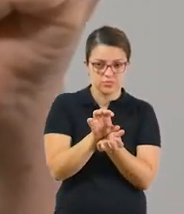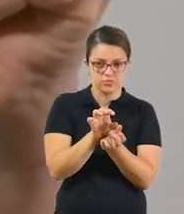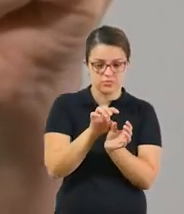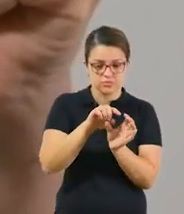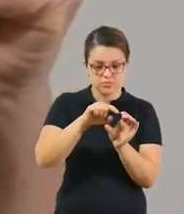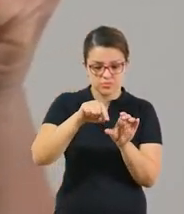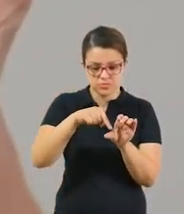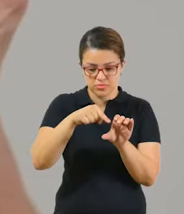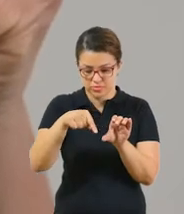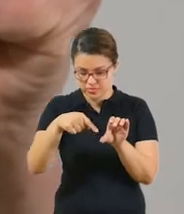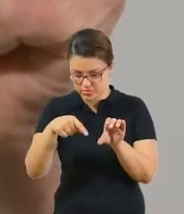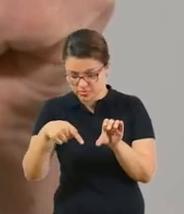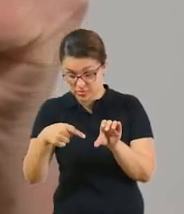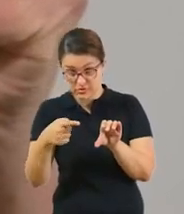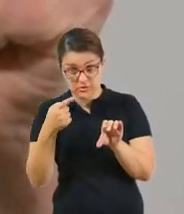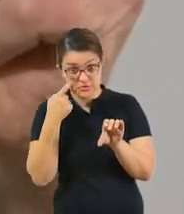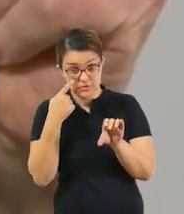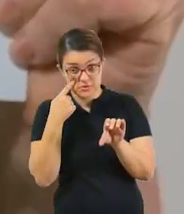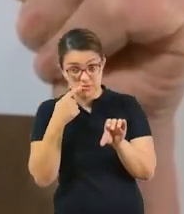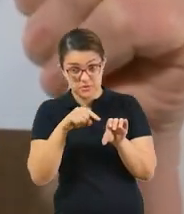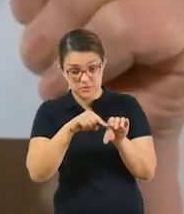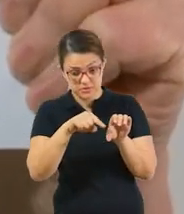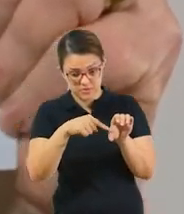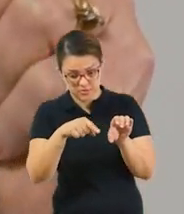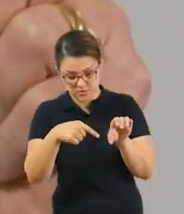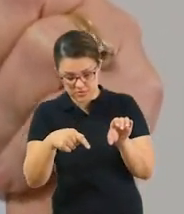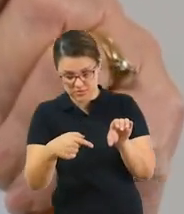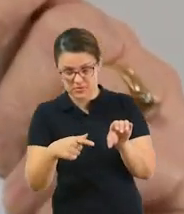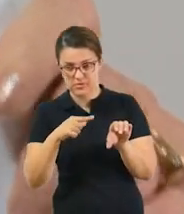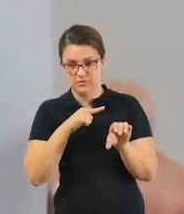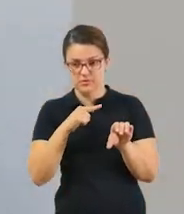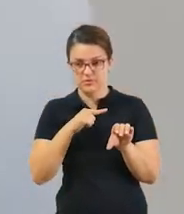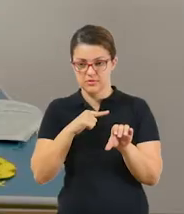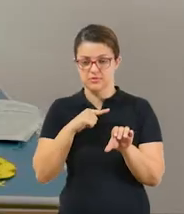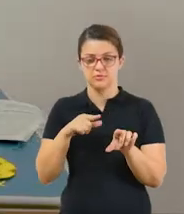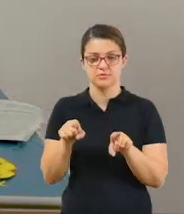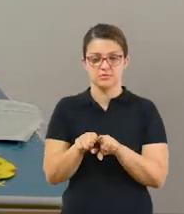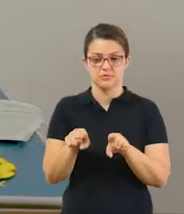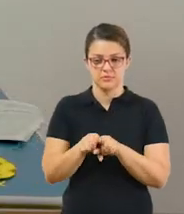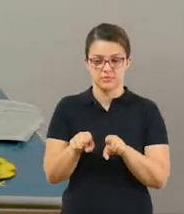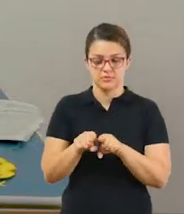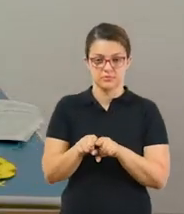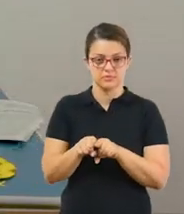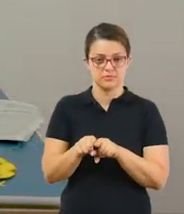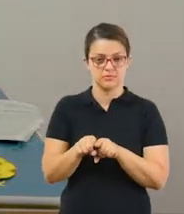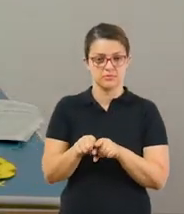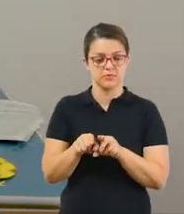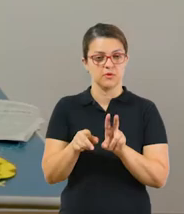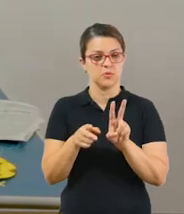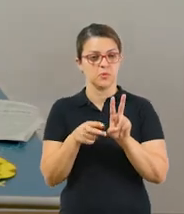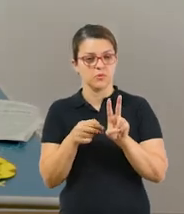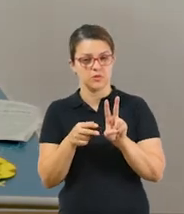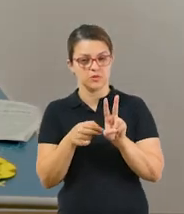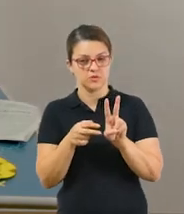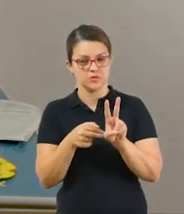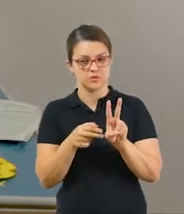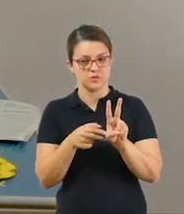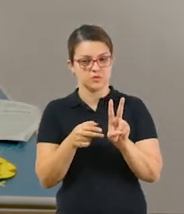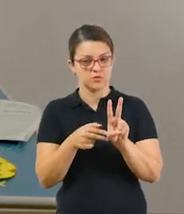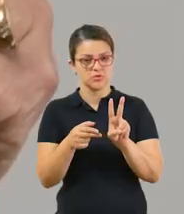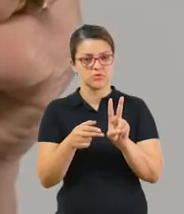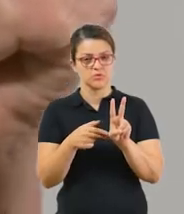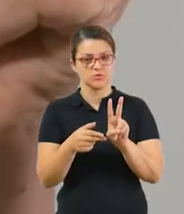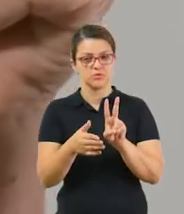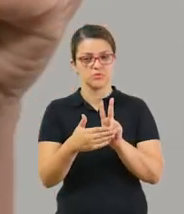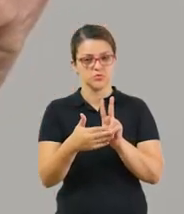que ela é nesse sentido na respiral é temos também os índios uma pintura